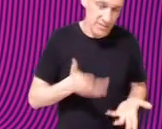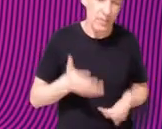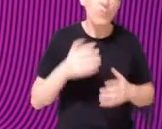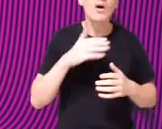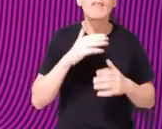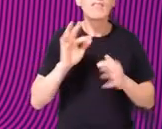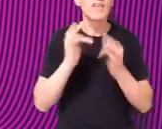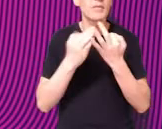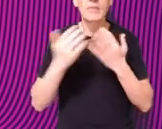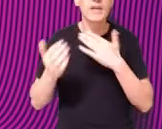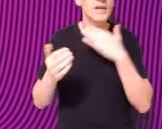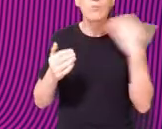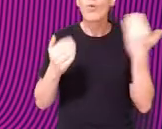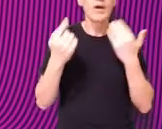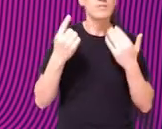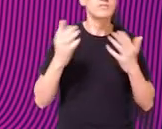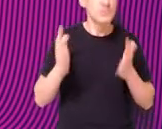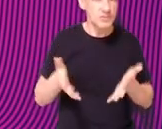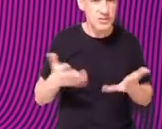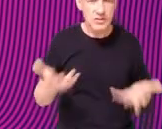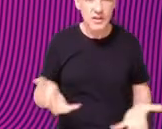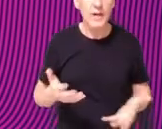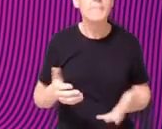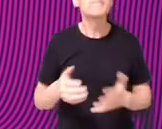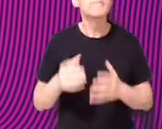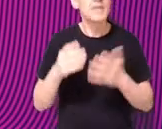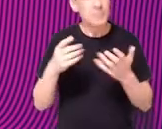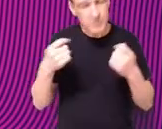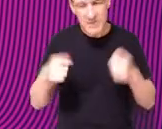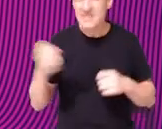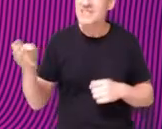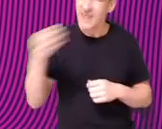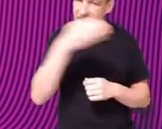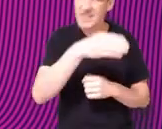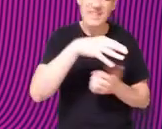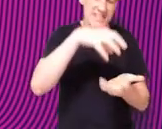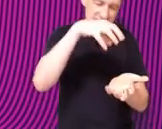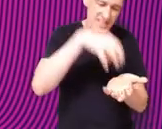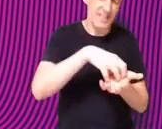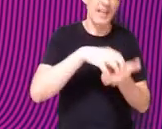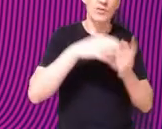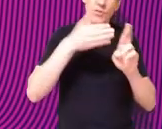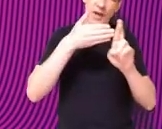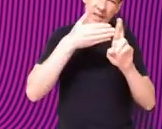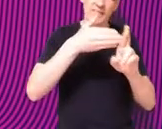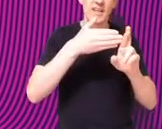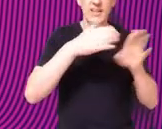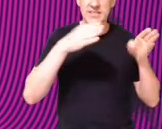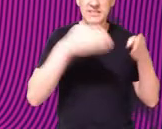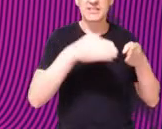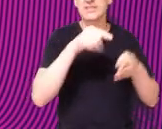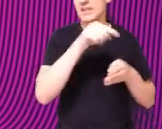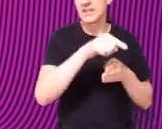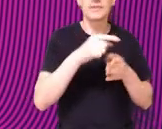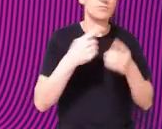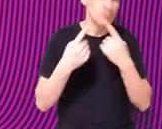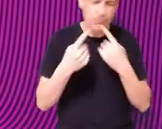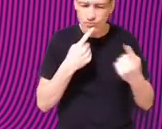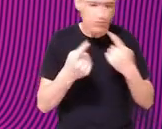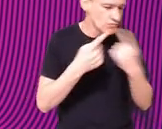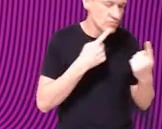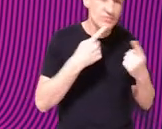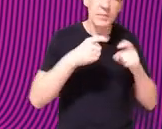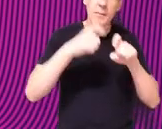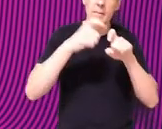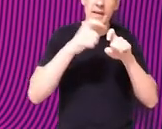em serviços especializados para poder ter uma discussão como esta aqui, e isso me faz lembrar de um